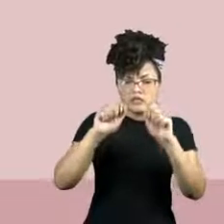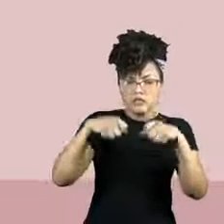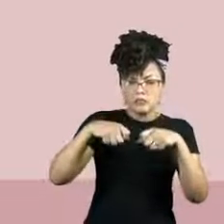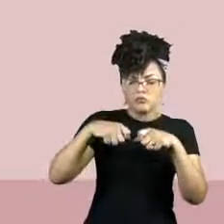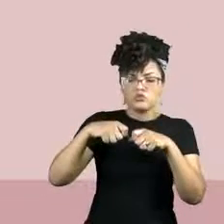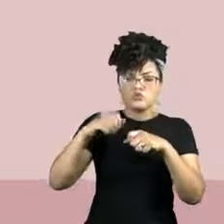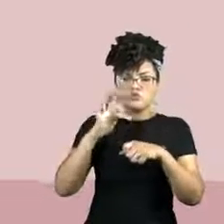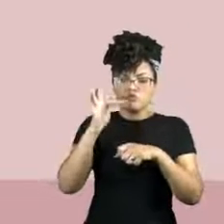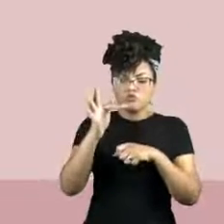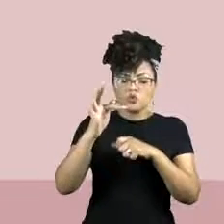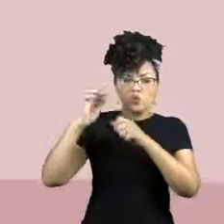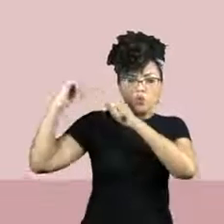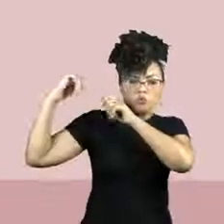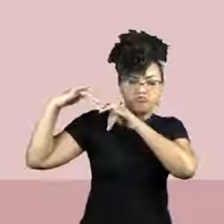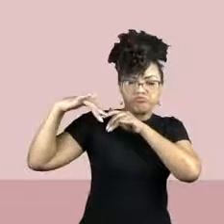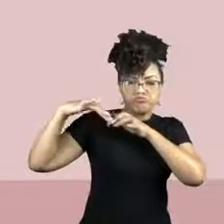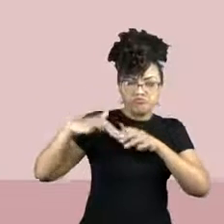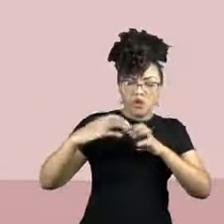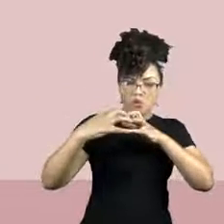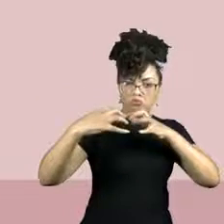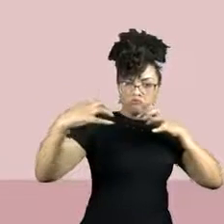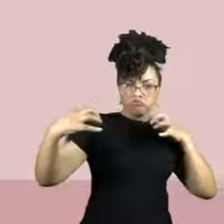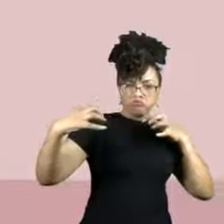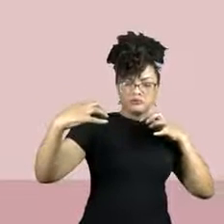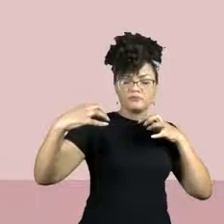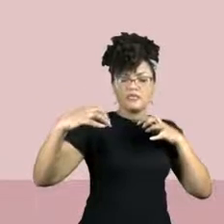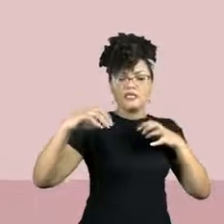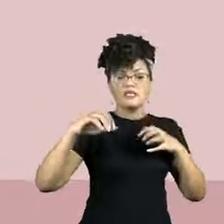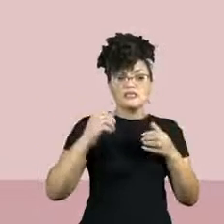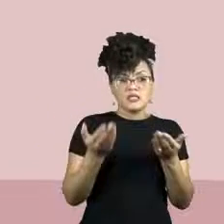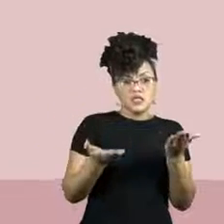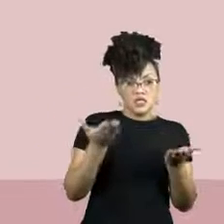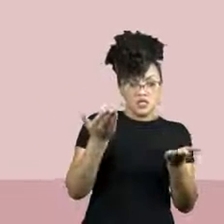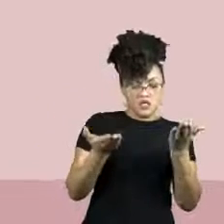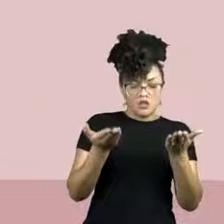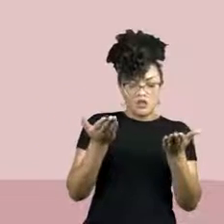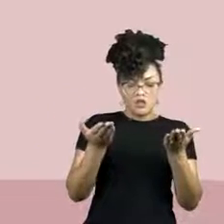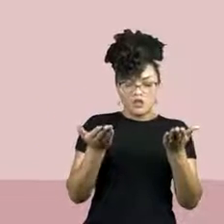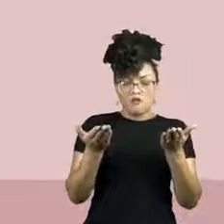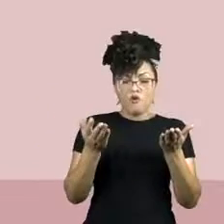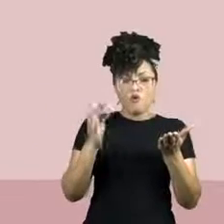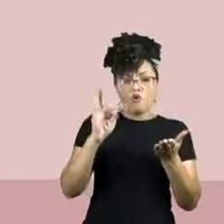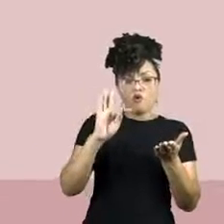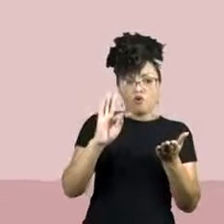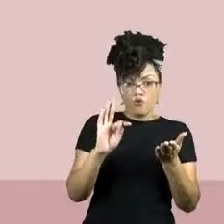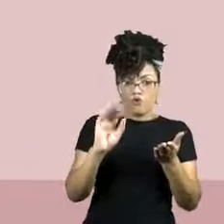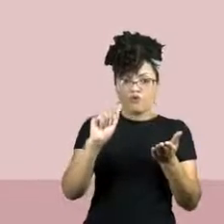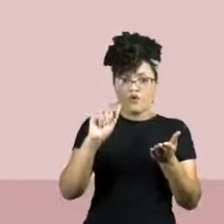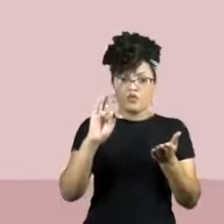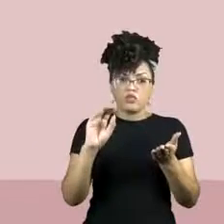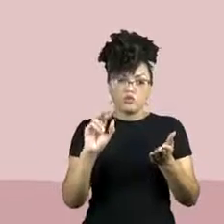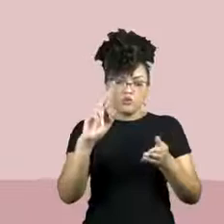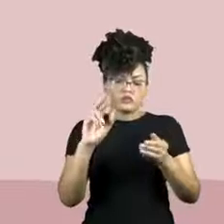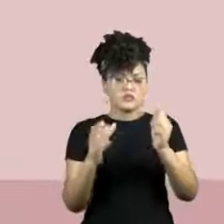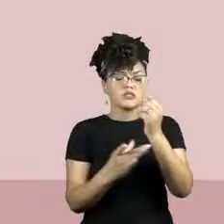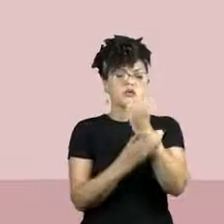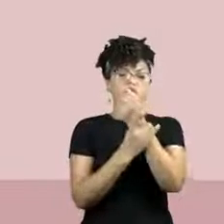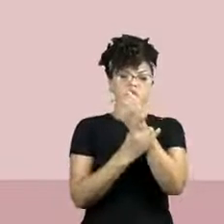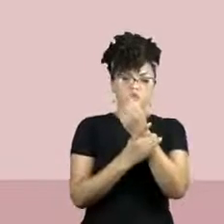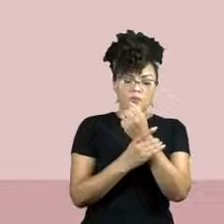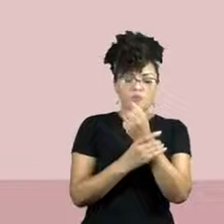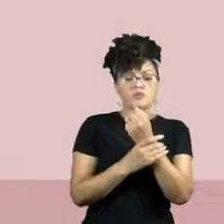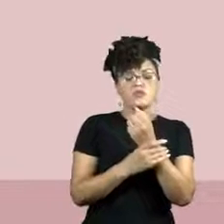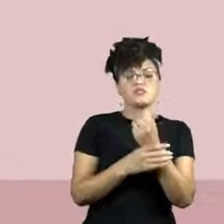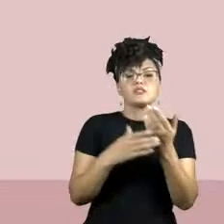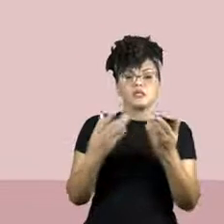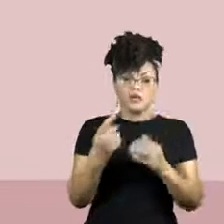ruptura esses dois valores se igualarem, ou seja, o fator de segurança for igual a 1, eu vou ter uma situação de ruptura. Né?